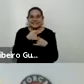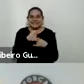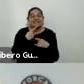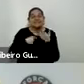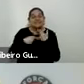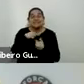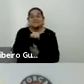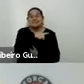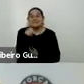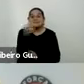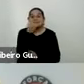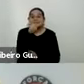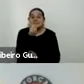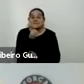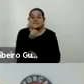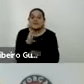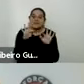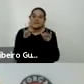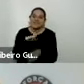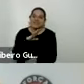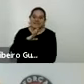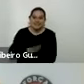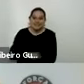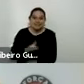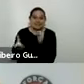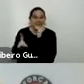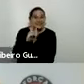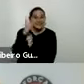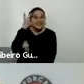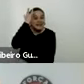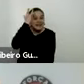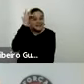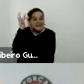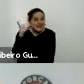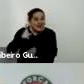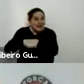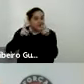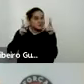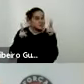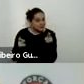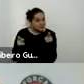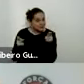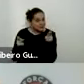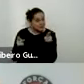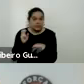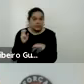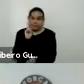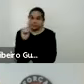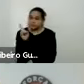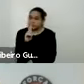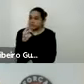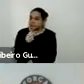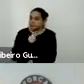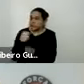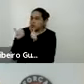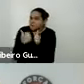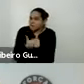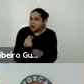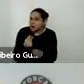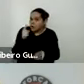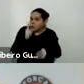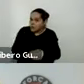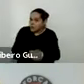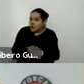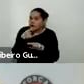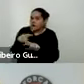bom final de tarde. Nos encontramos amanhã aqui no mesmo horário. E se você não puder nos acompanhar no horário que a live vai ao